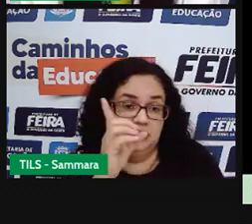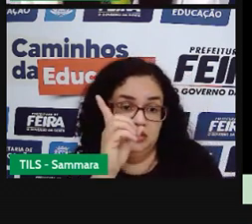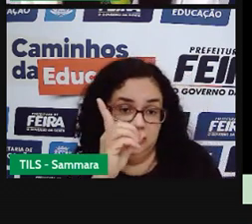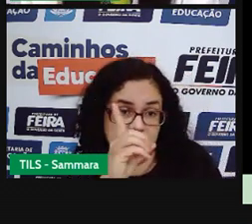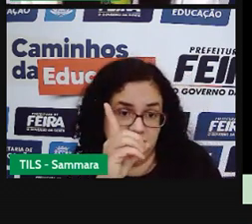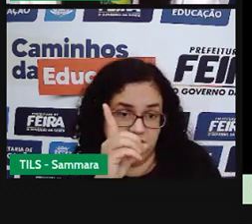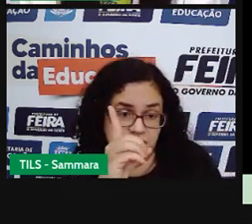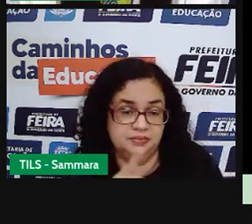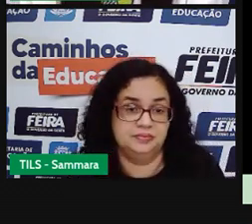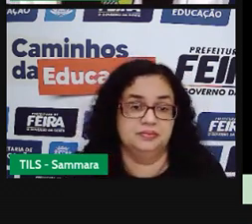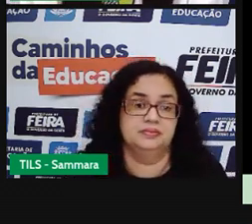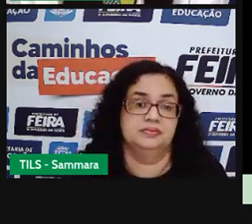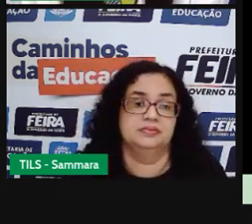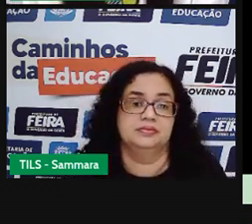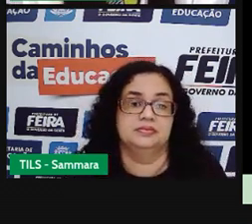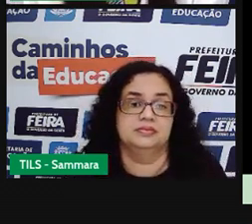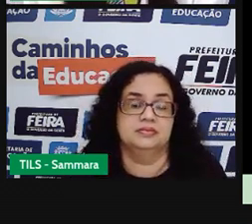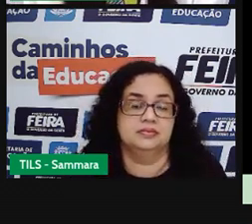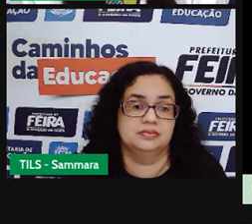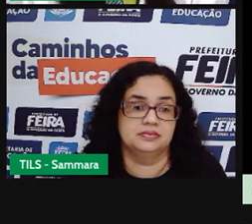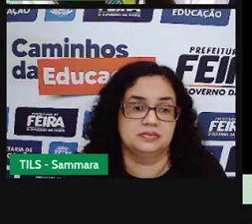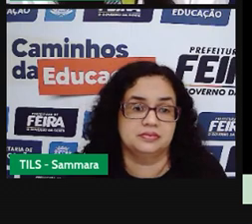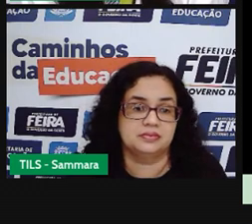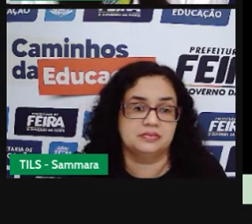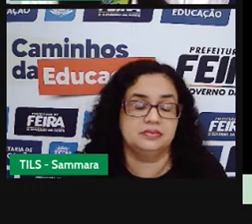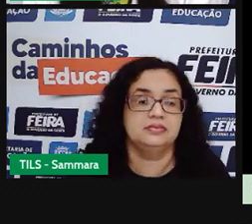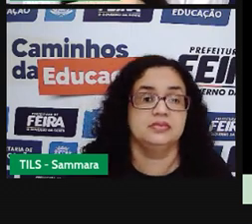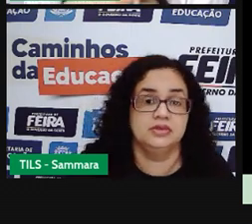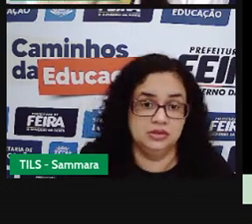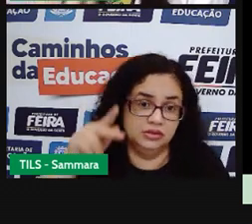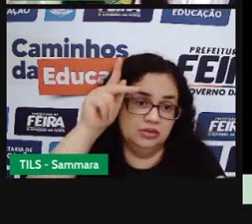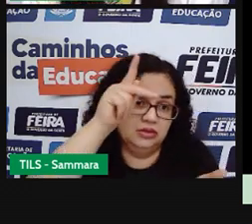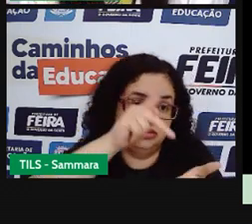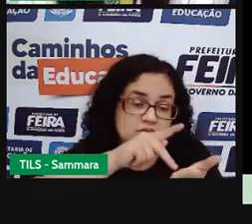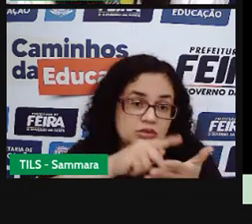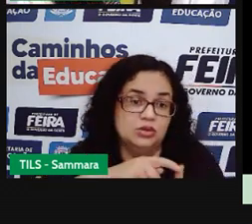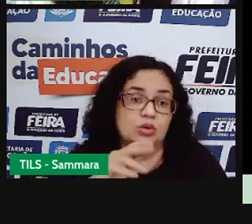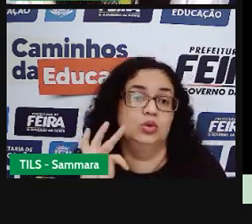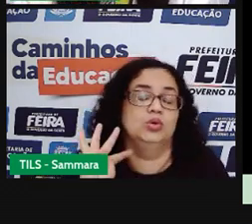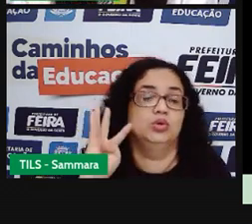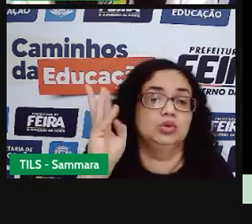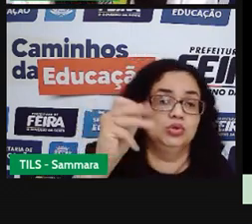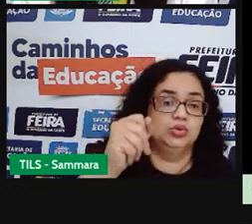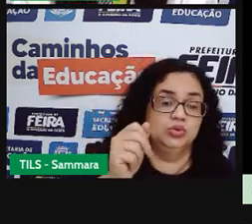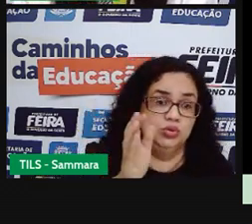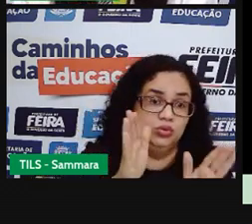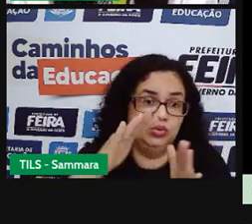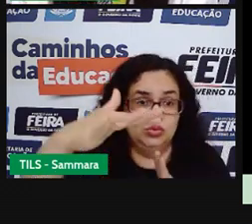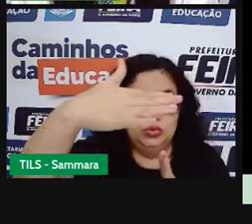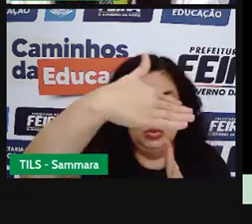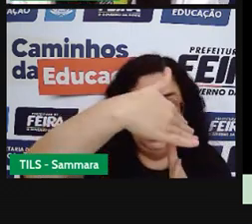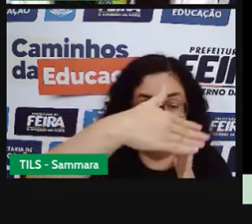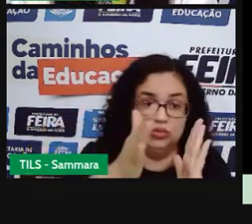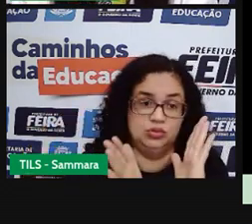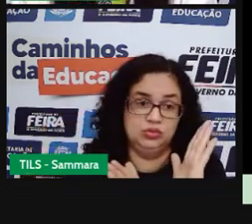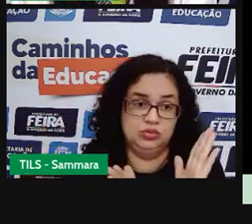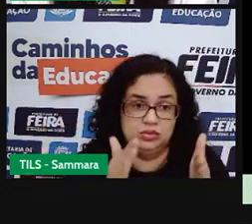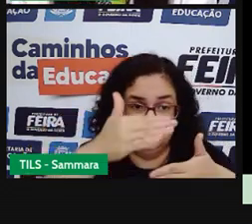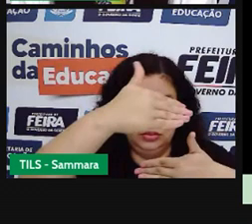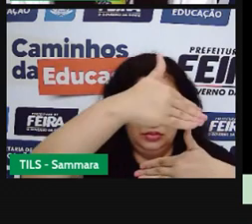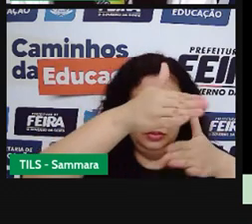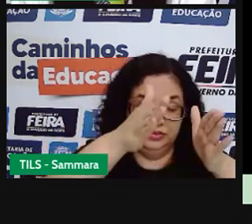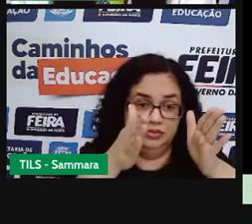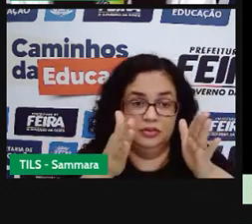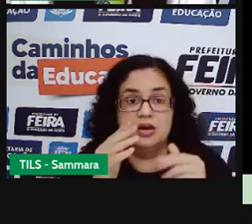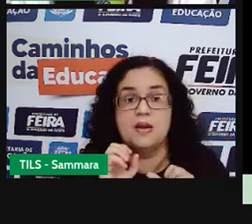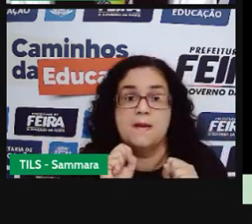determinado objeto de forma real por todos os lados que envolvem esse objeto e quando a gente